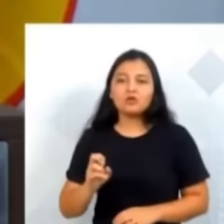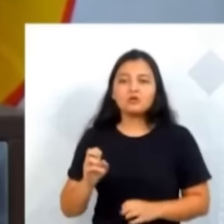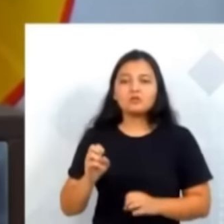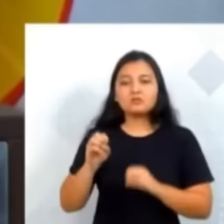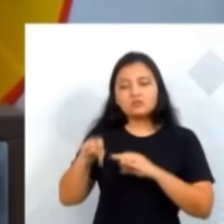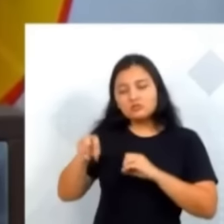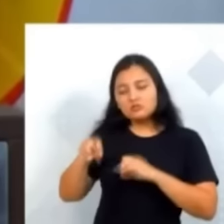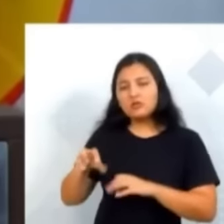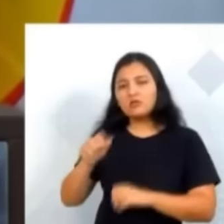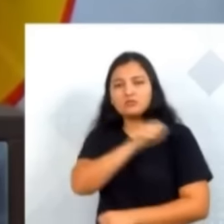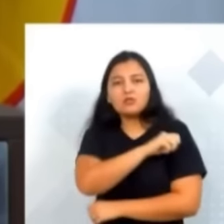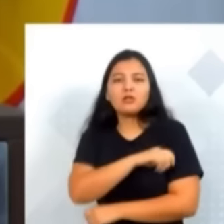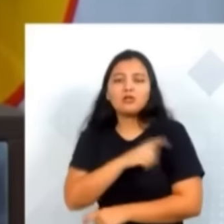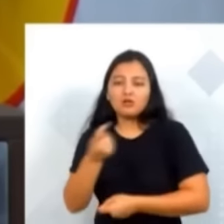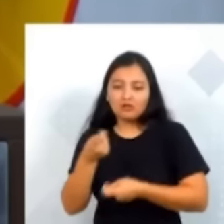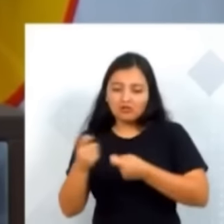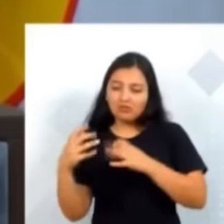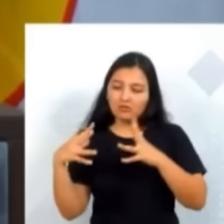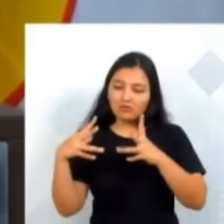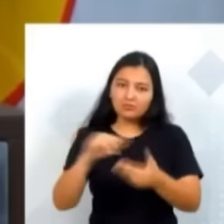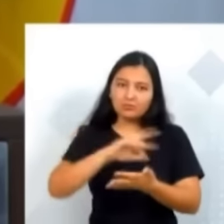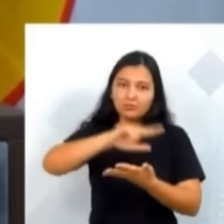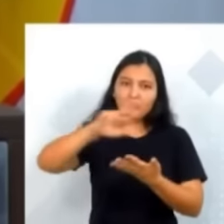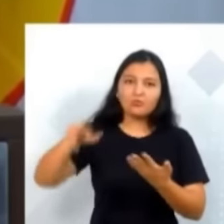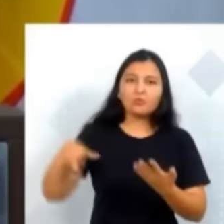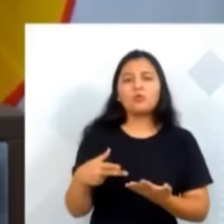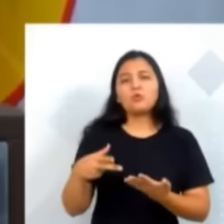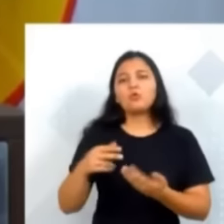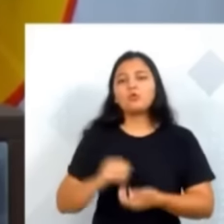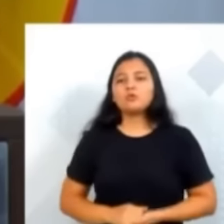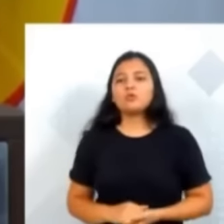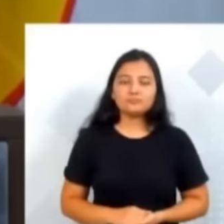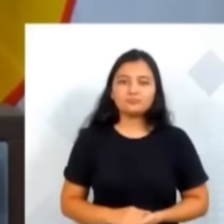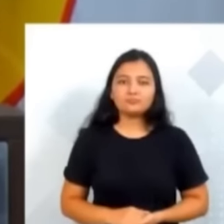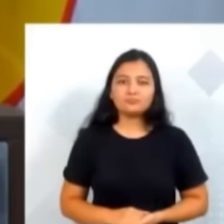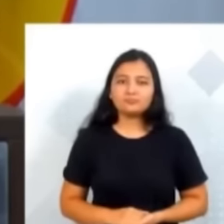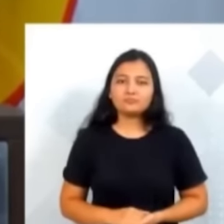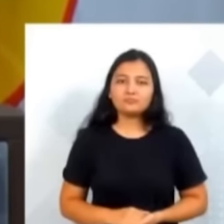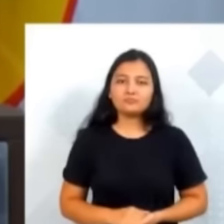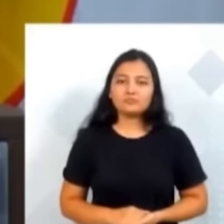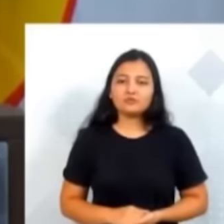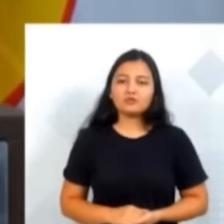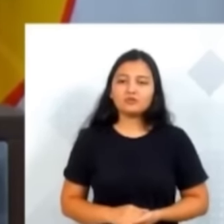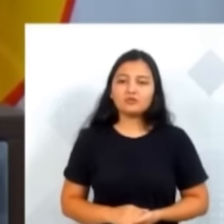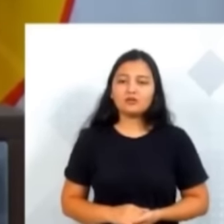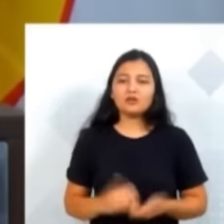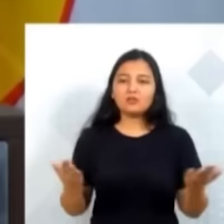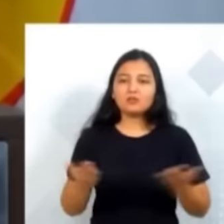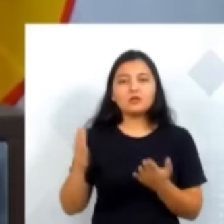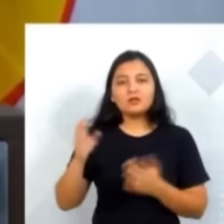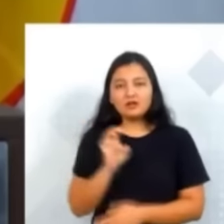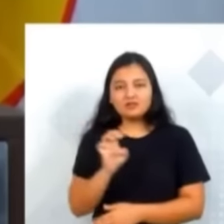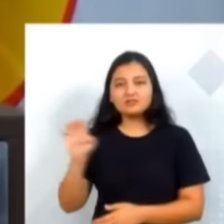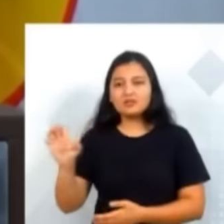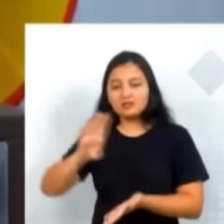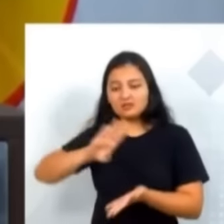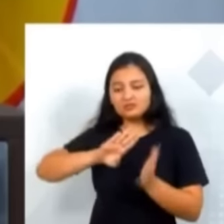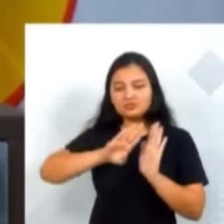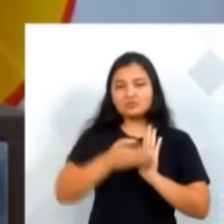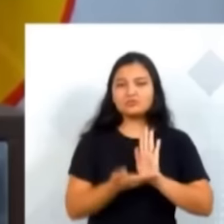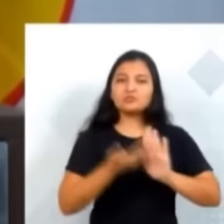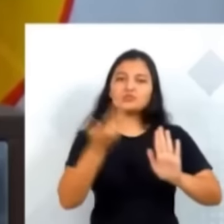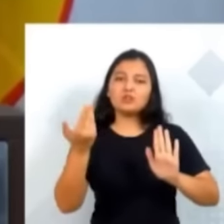alunos, após controlar todos esses aparatos fora das casas legislativas, o movimento de esquerda agora tira de dentro